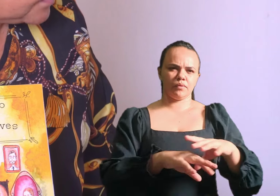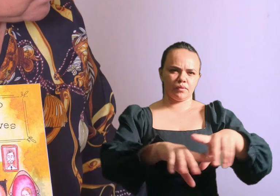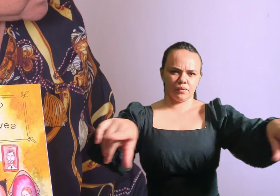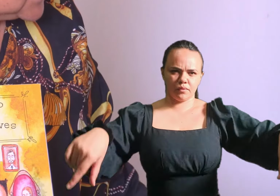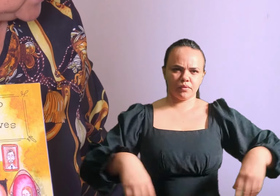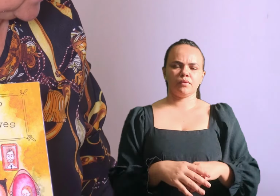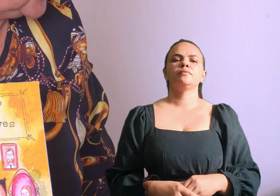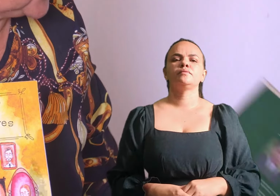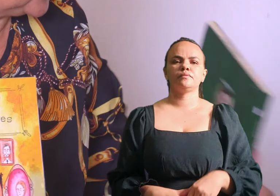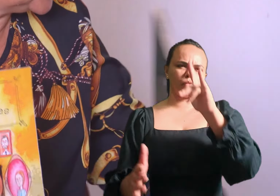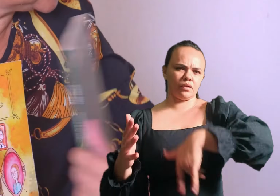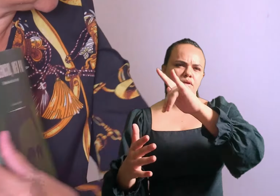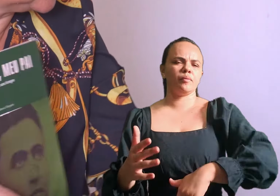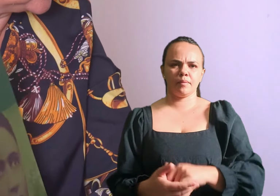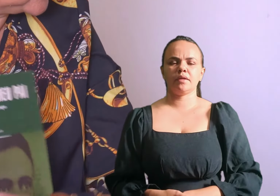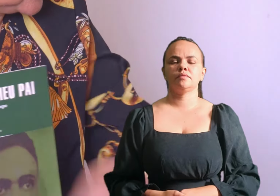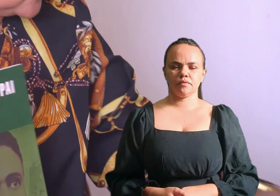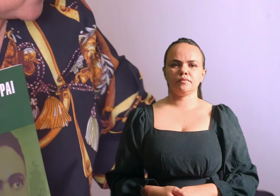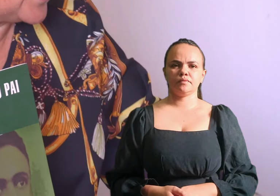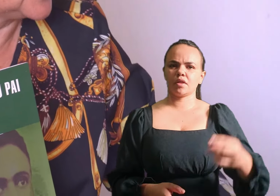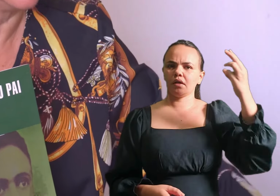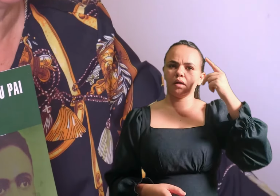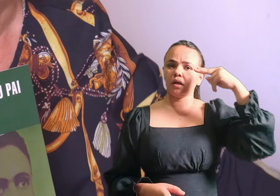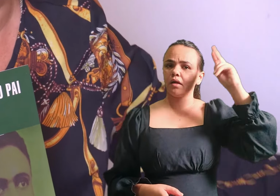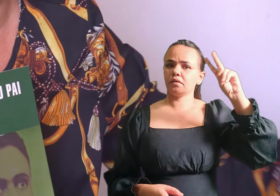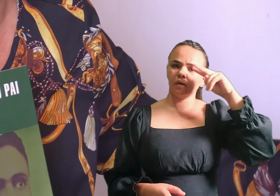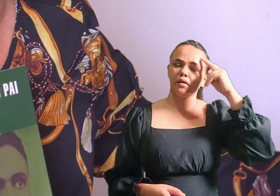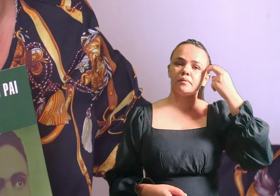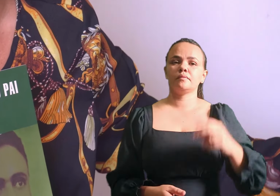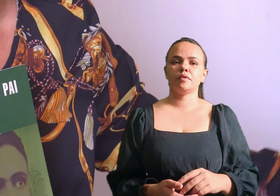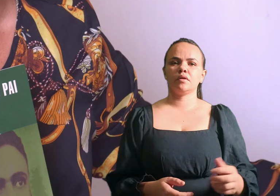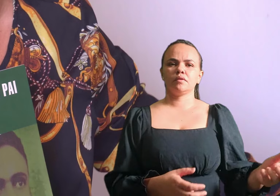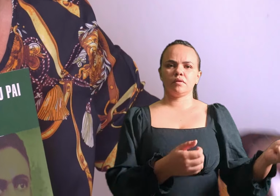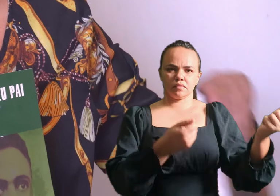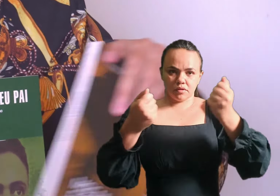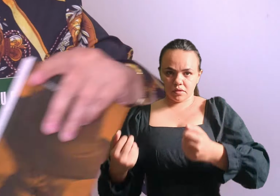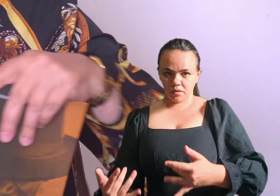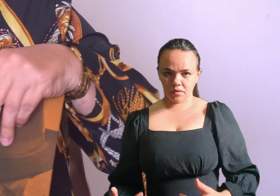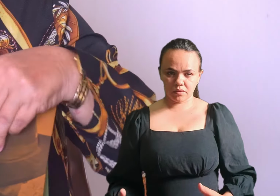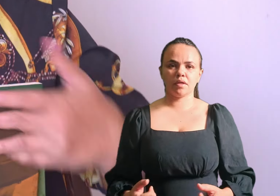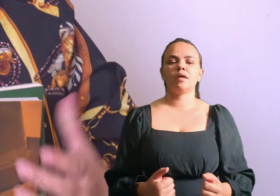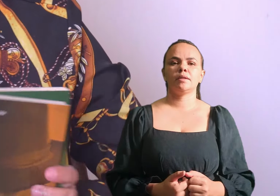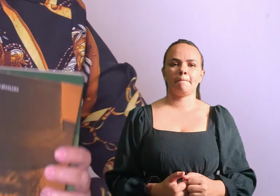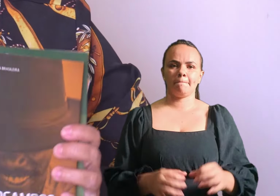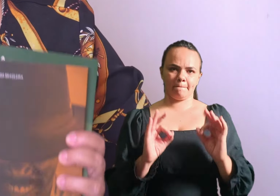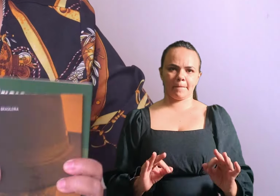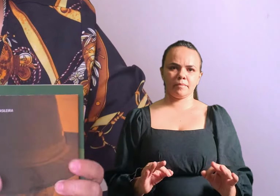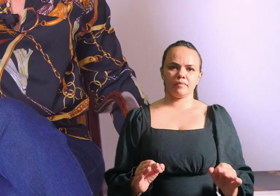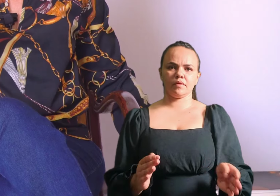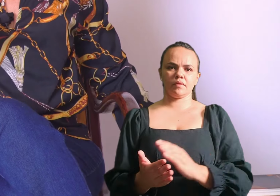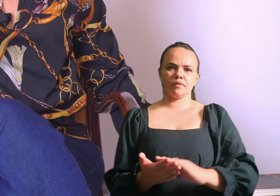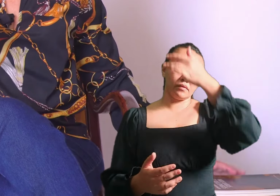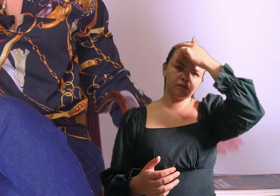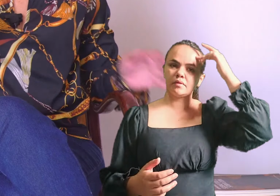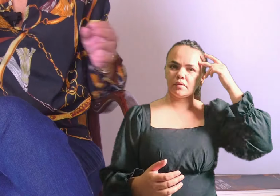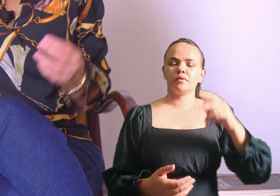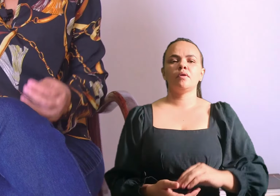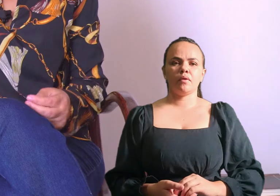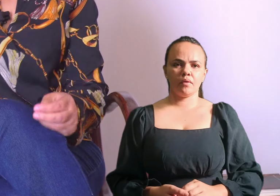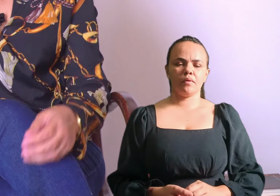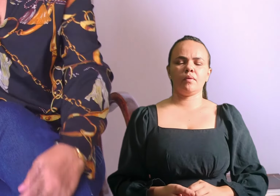tempo a história guarda o seguinte algumas pessoas acabam